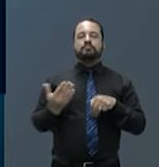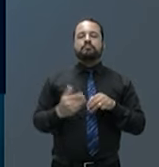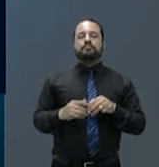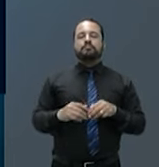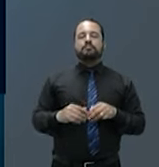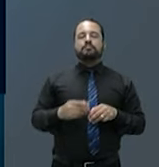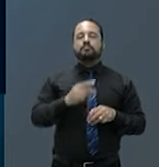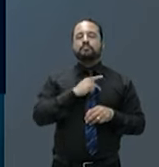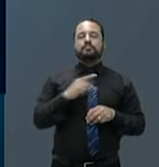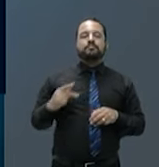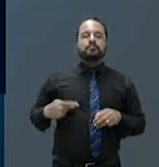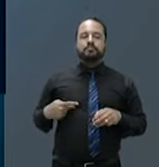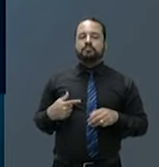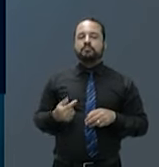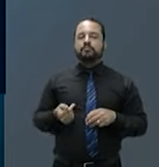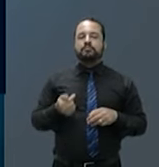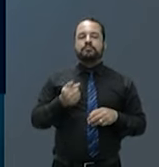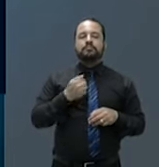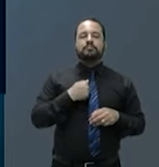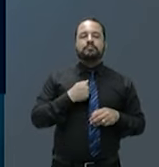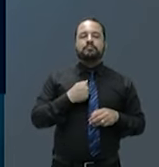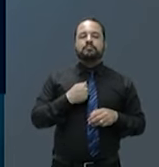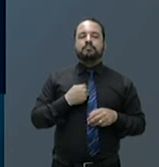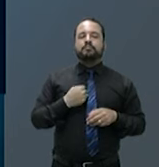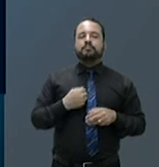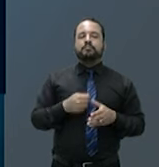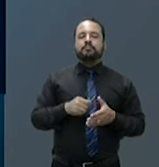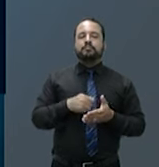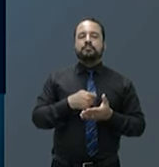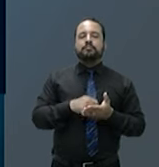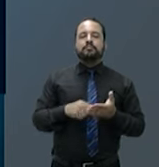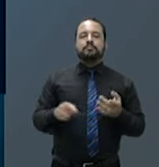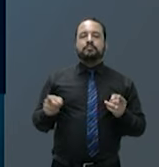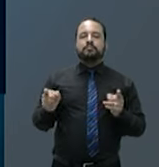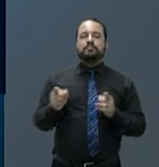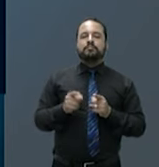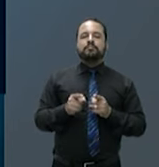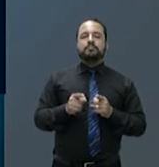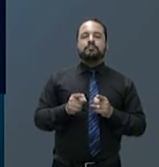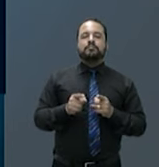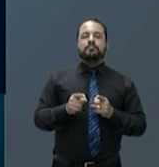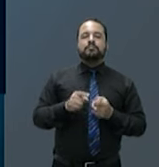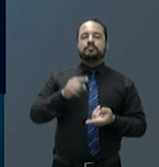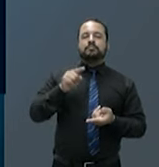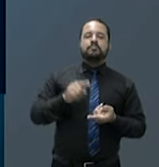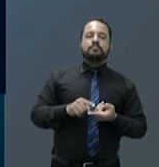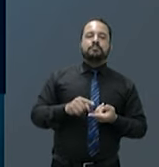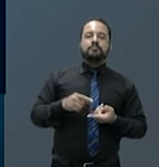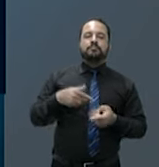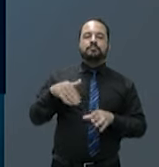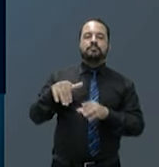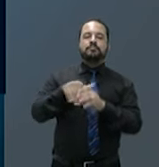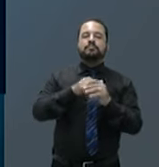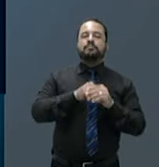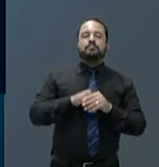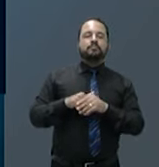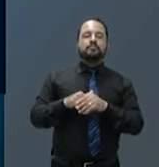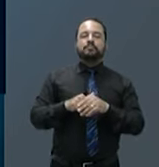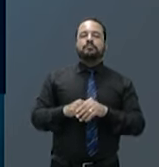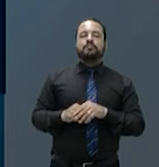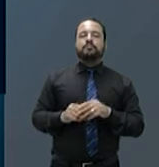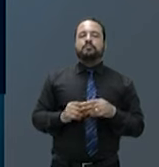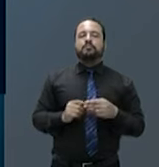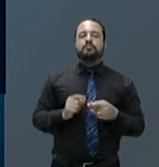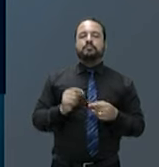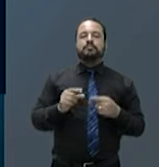Presidente, eu fiz um curto voto vogal. E eu digo o seguinte, o